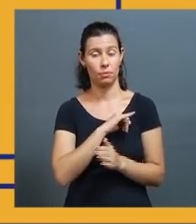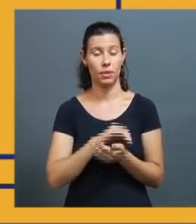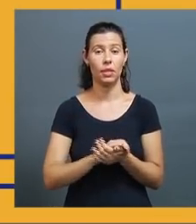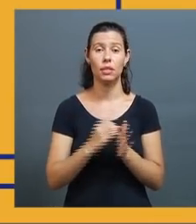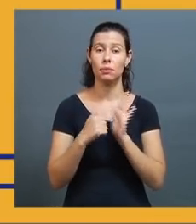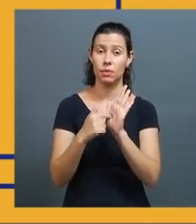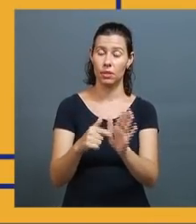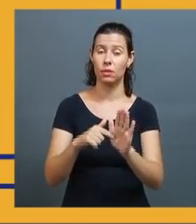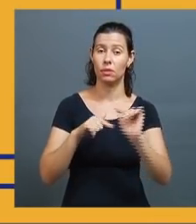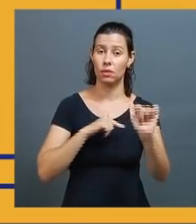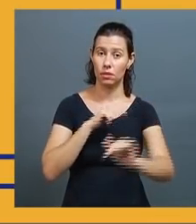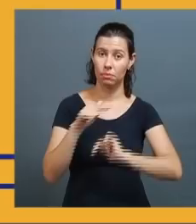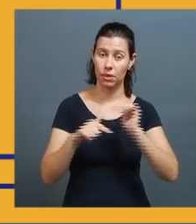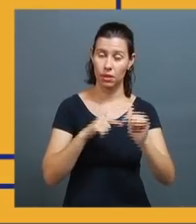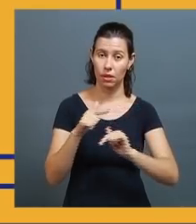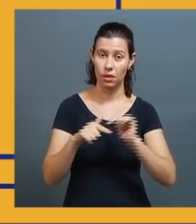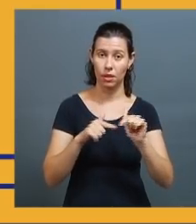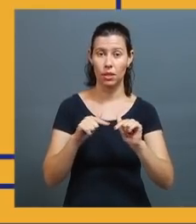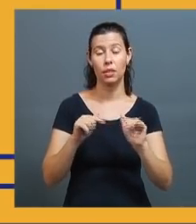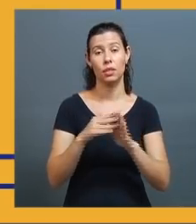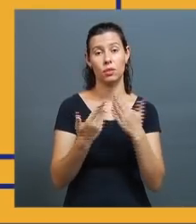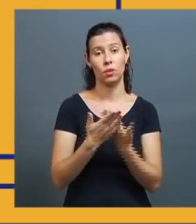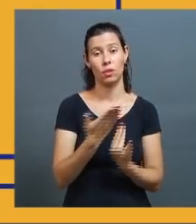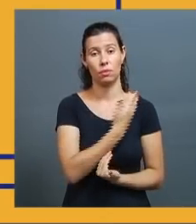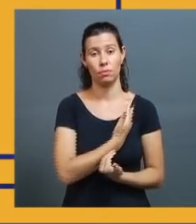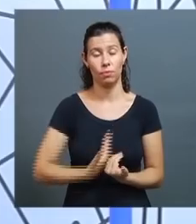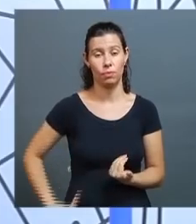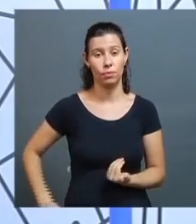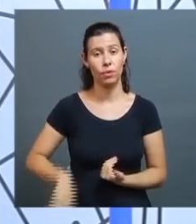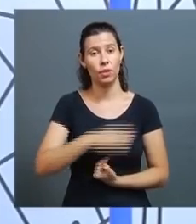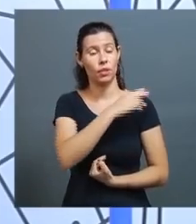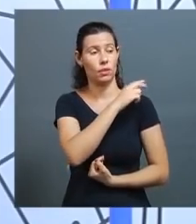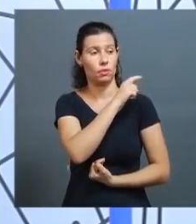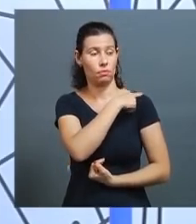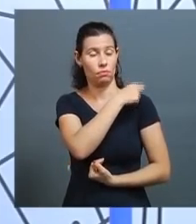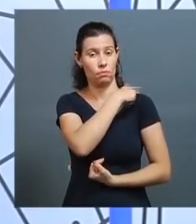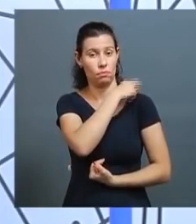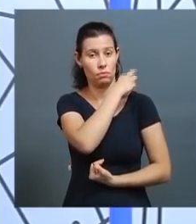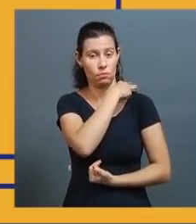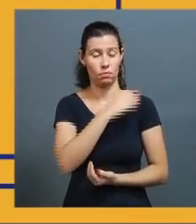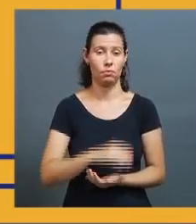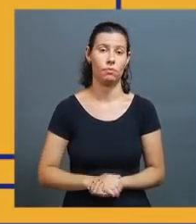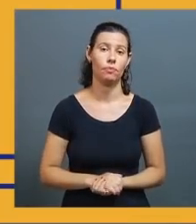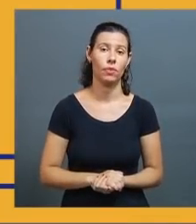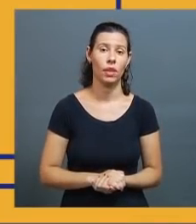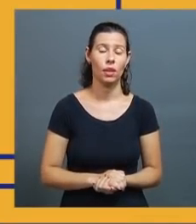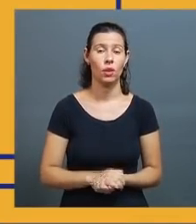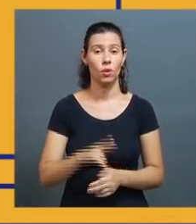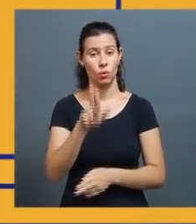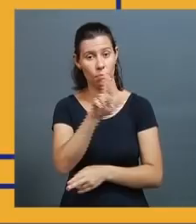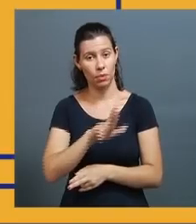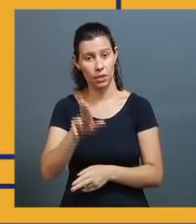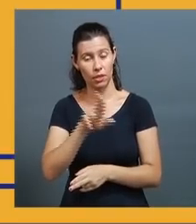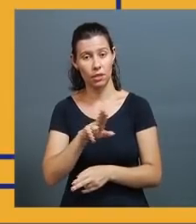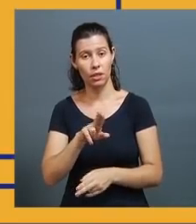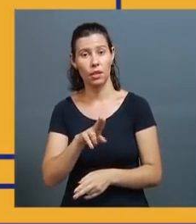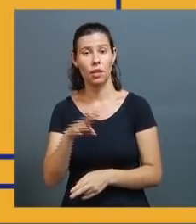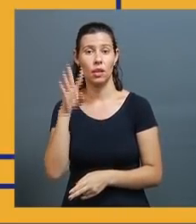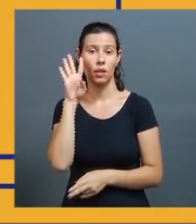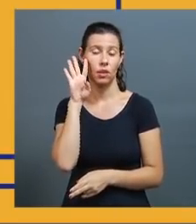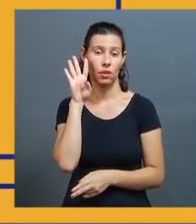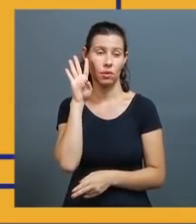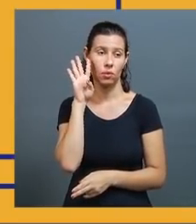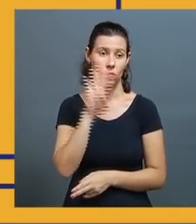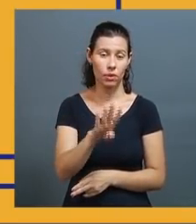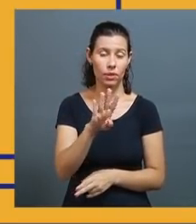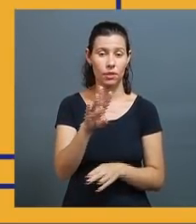de trabalhos dos alunos das escolas públicas do ensino médio. Em Uberlândia tem a quarta semana de Química. O evento oferece